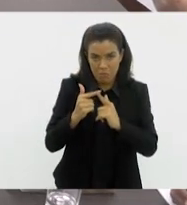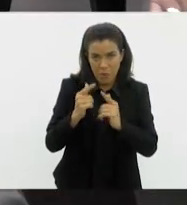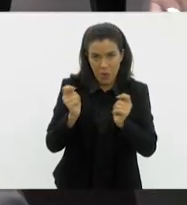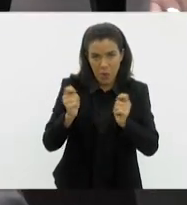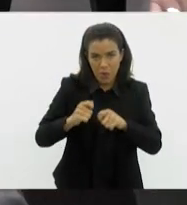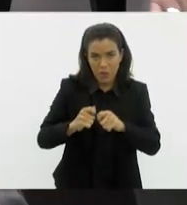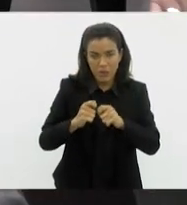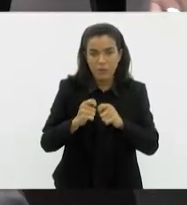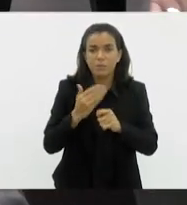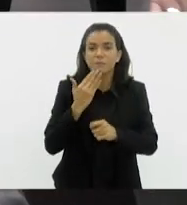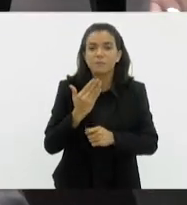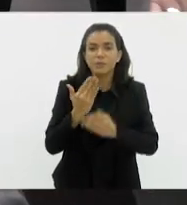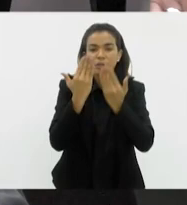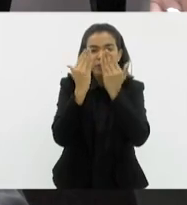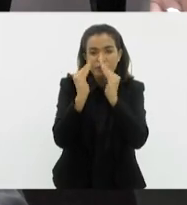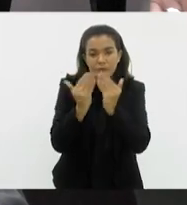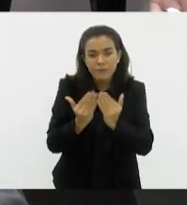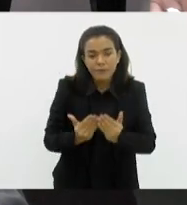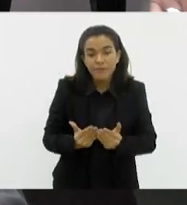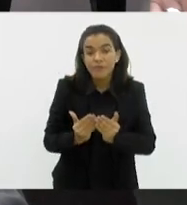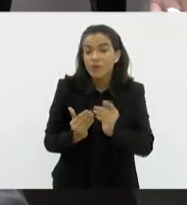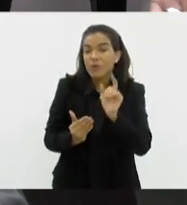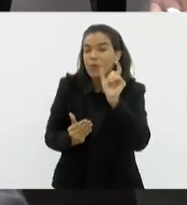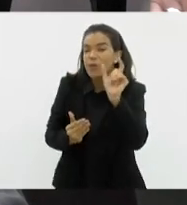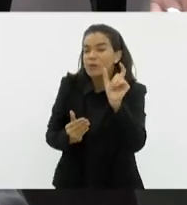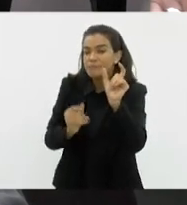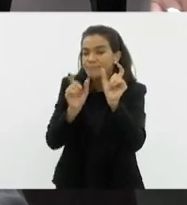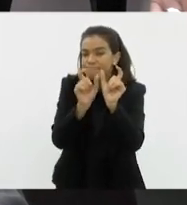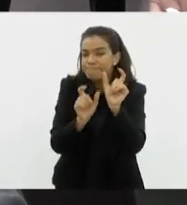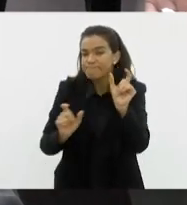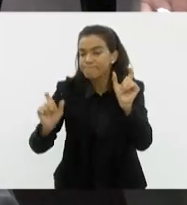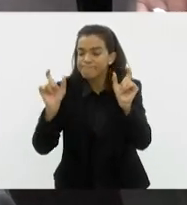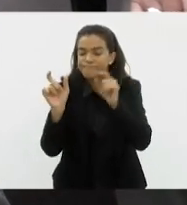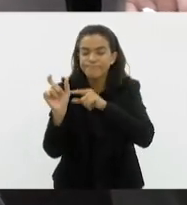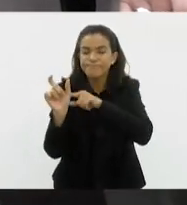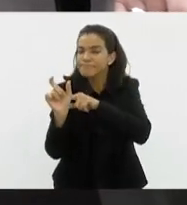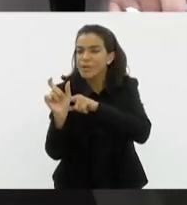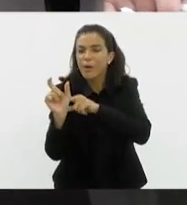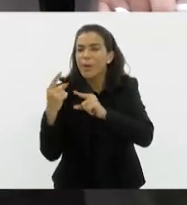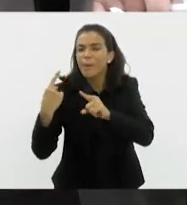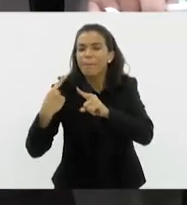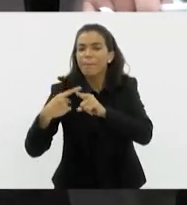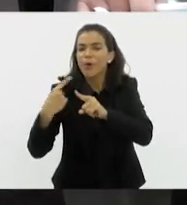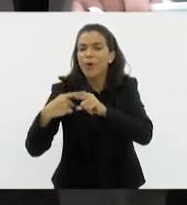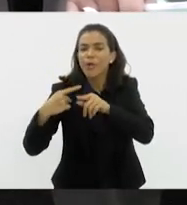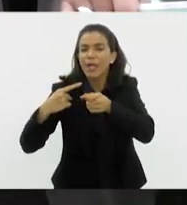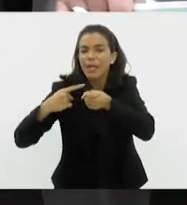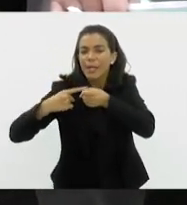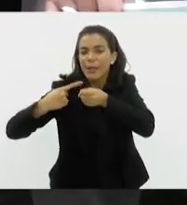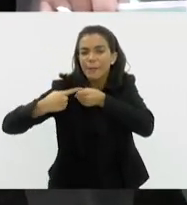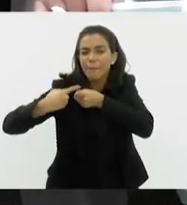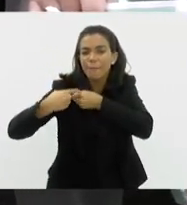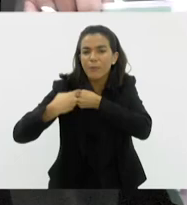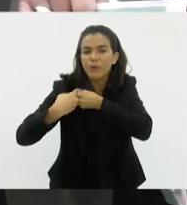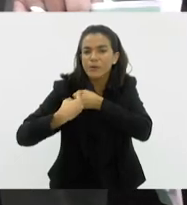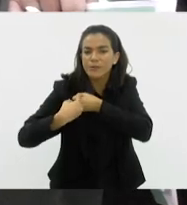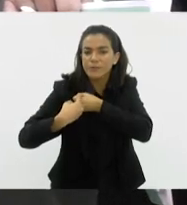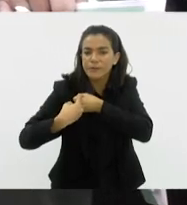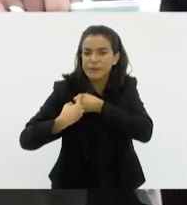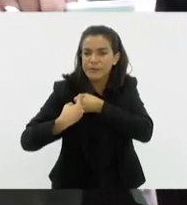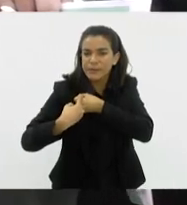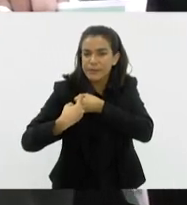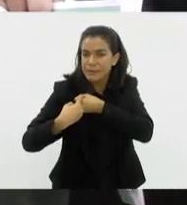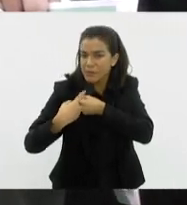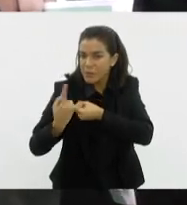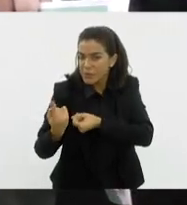de vista, verificar uma segunda questão. Por que esses municípios?